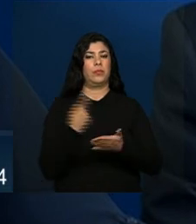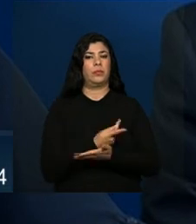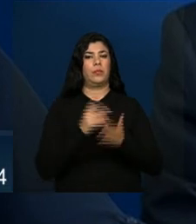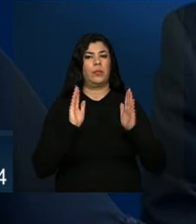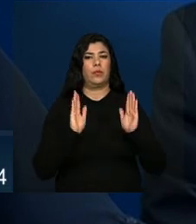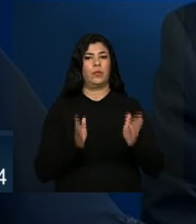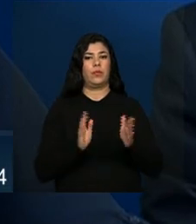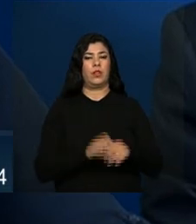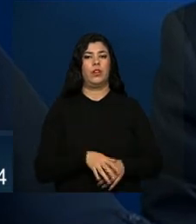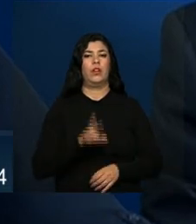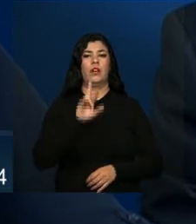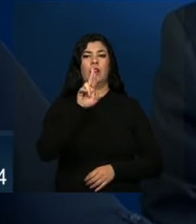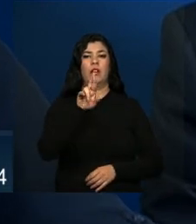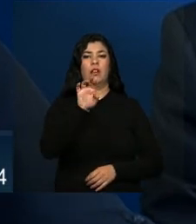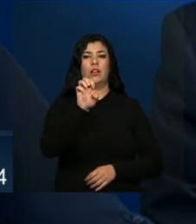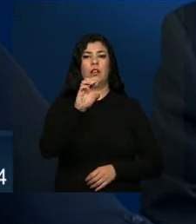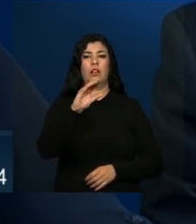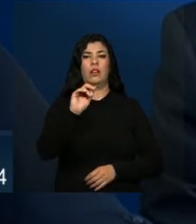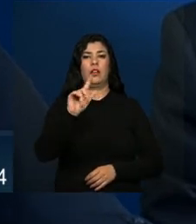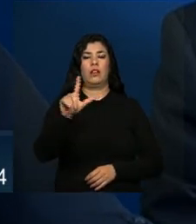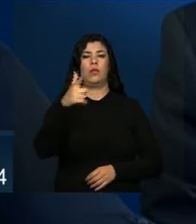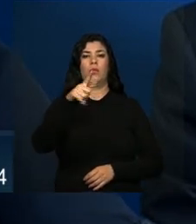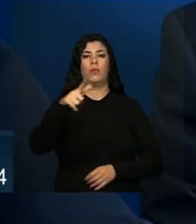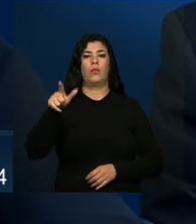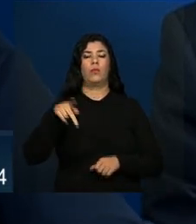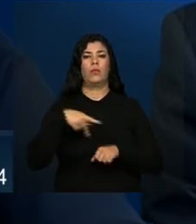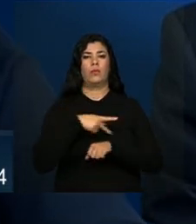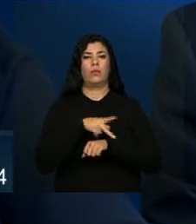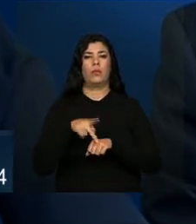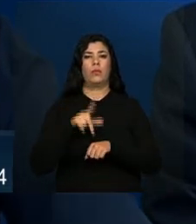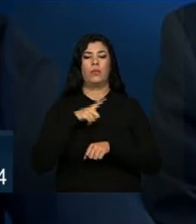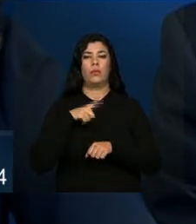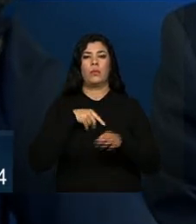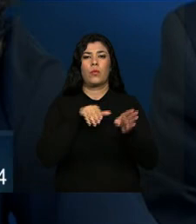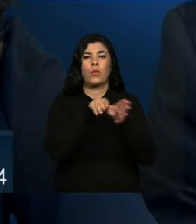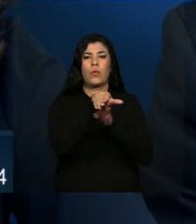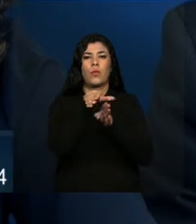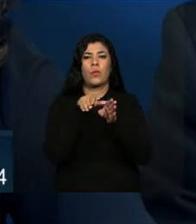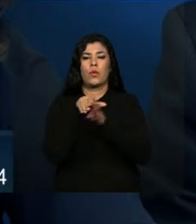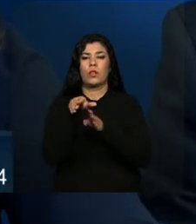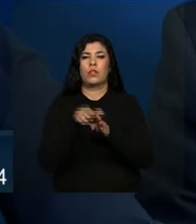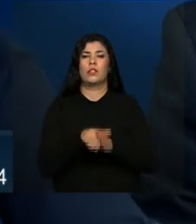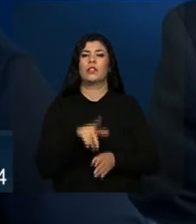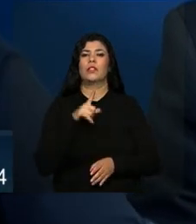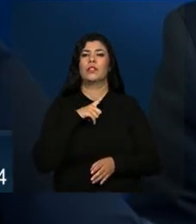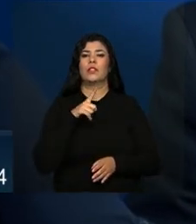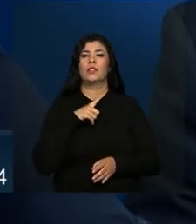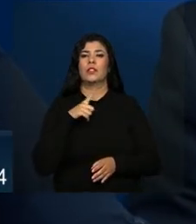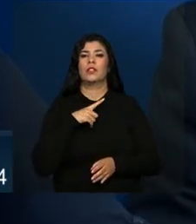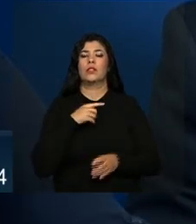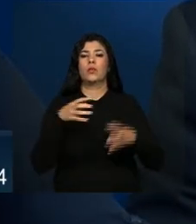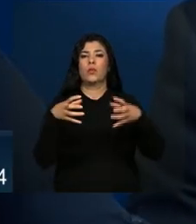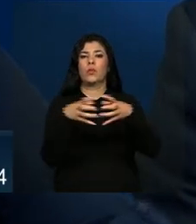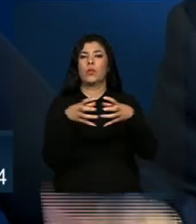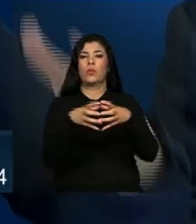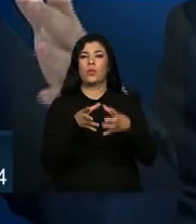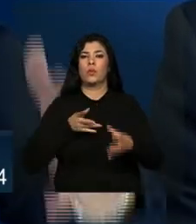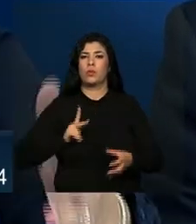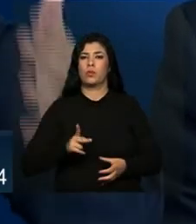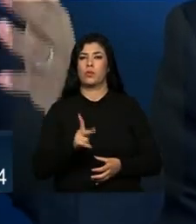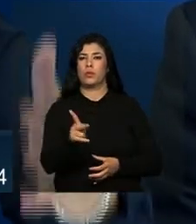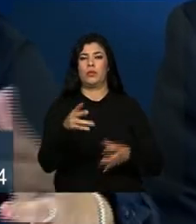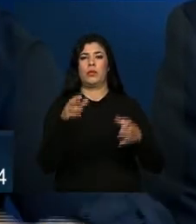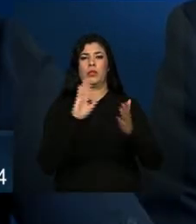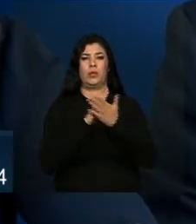de rir com os no exterior nós temos uma recomendação do grupo de estudos permanentes acidente